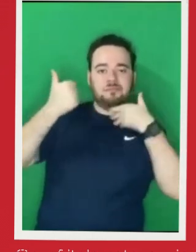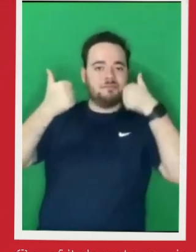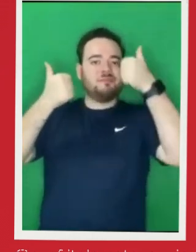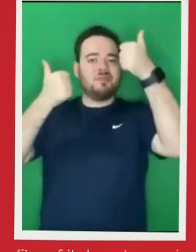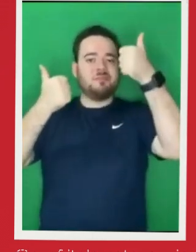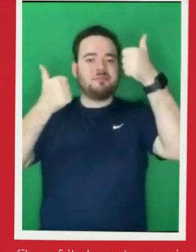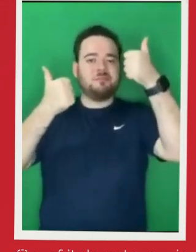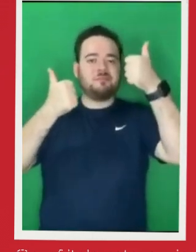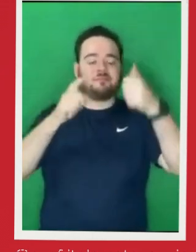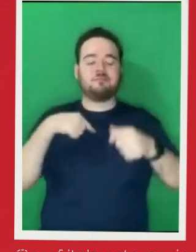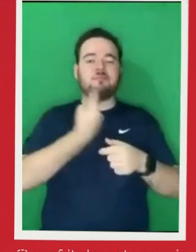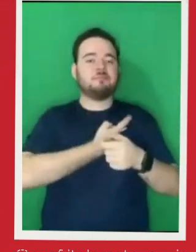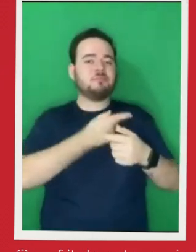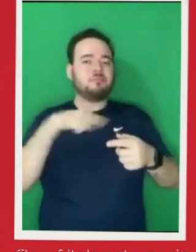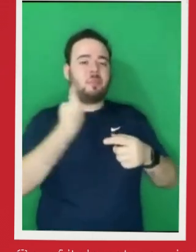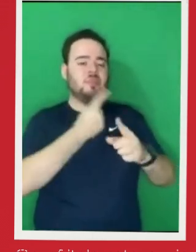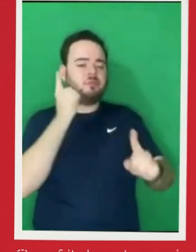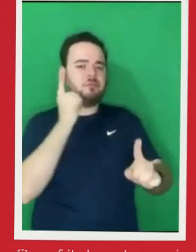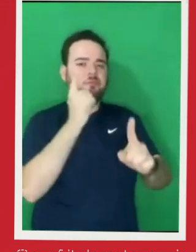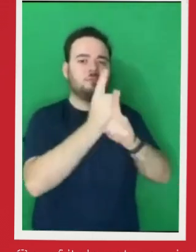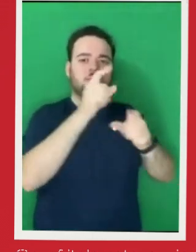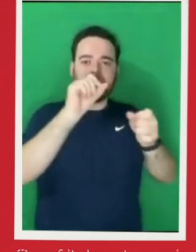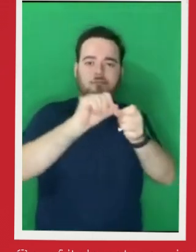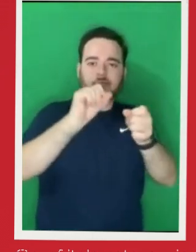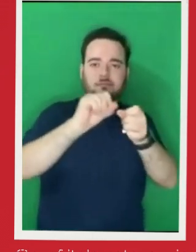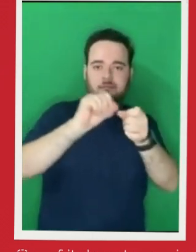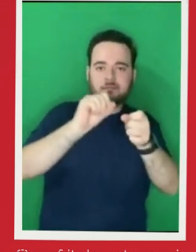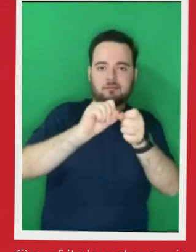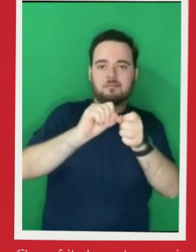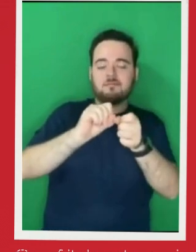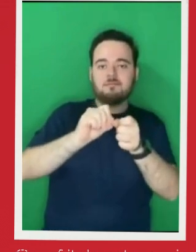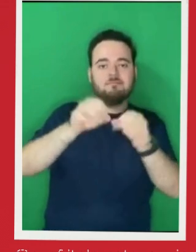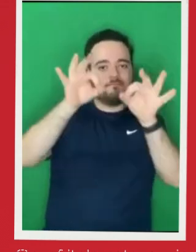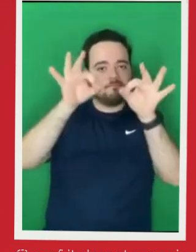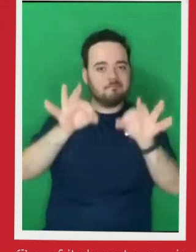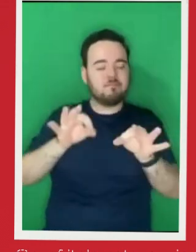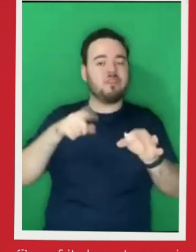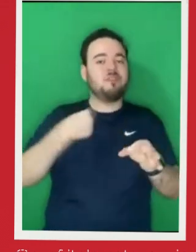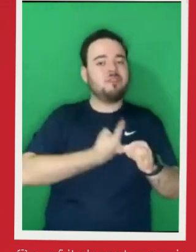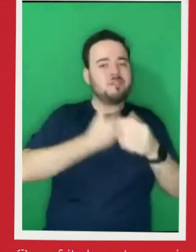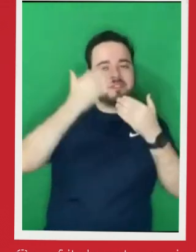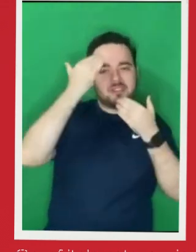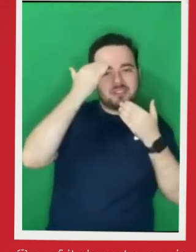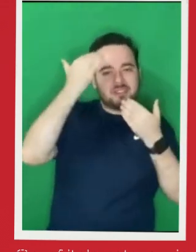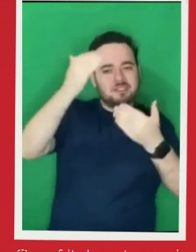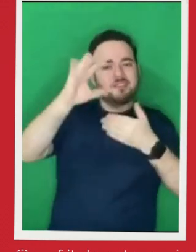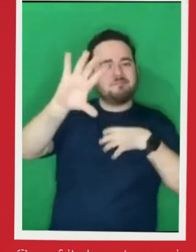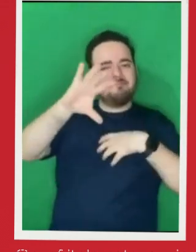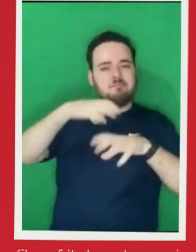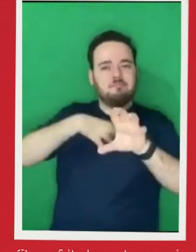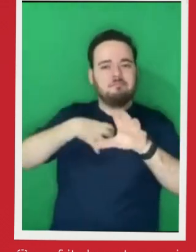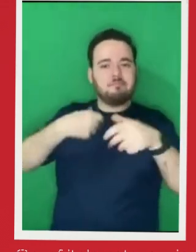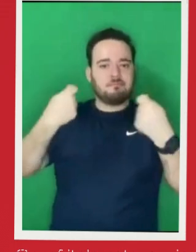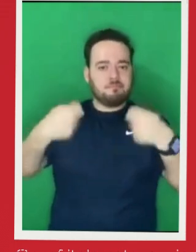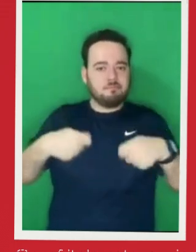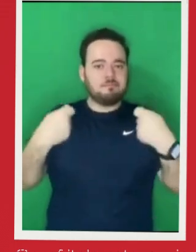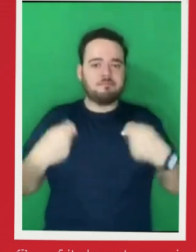uma desculpa para a gente se encontrar e fazer, e a gente se agradecer mutuamente, né?